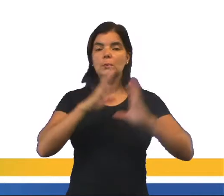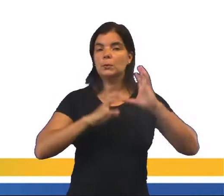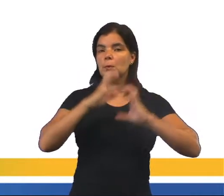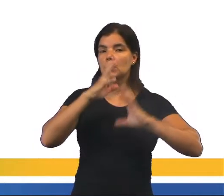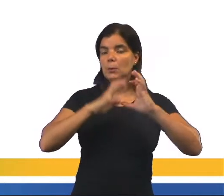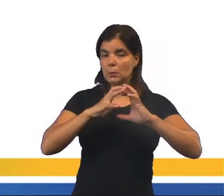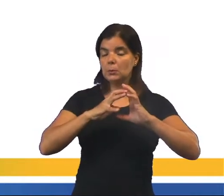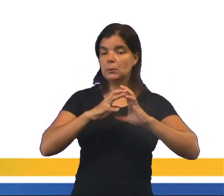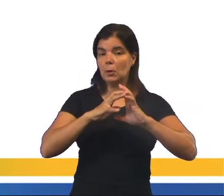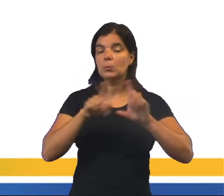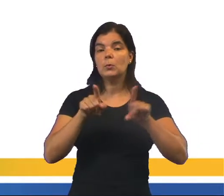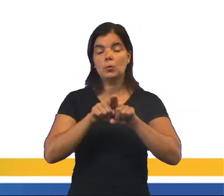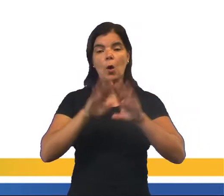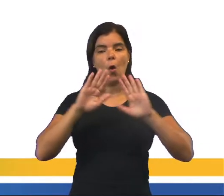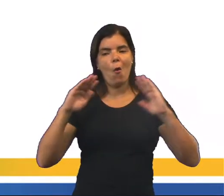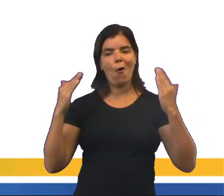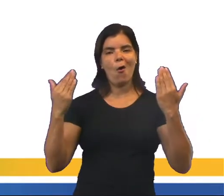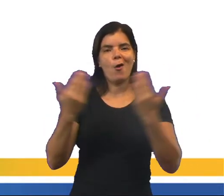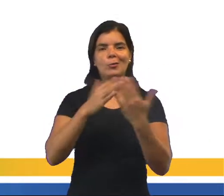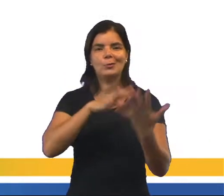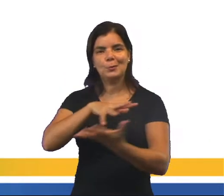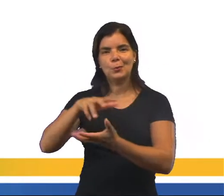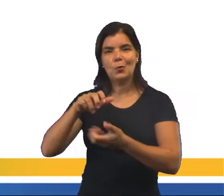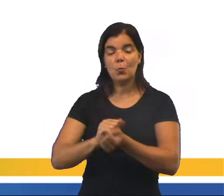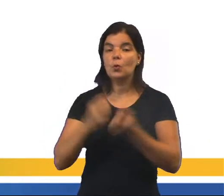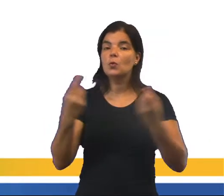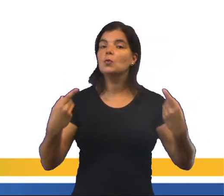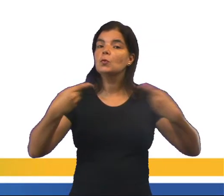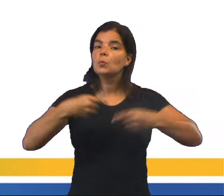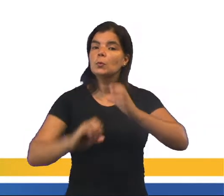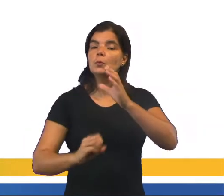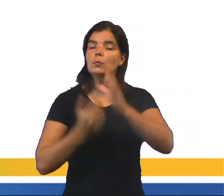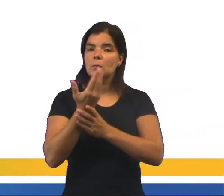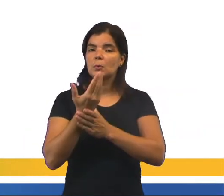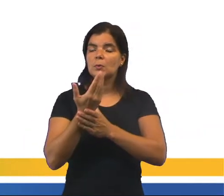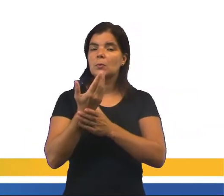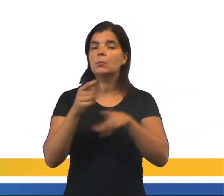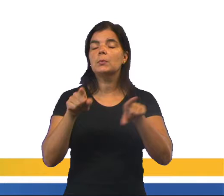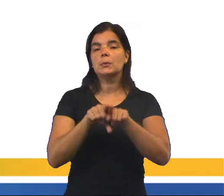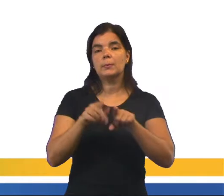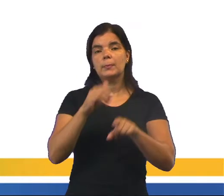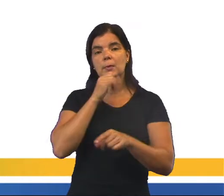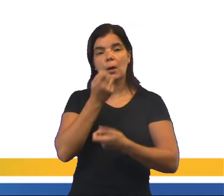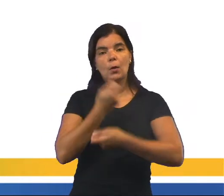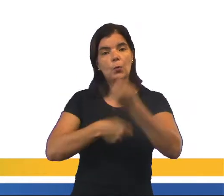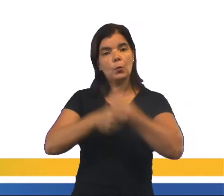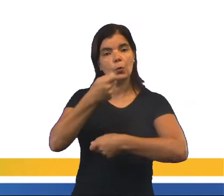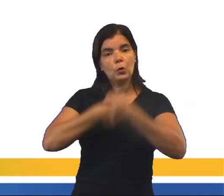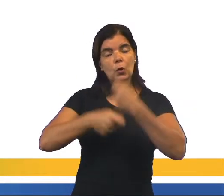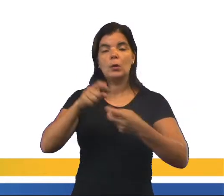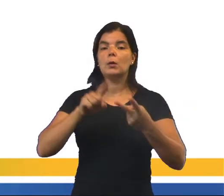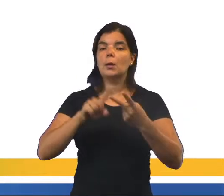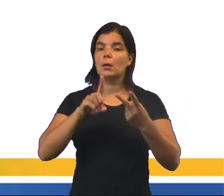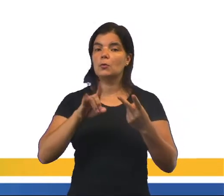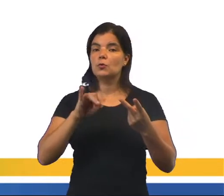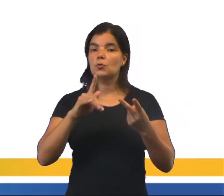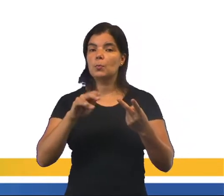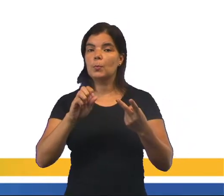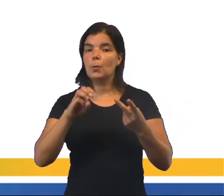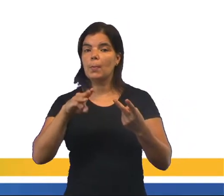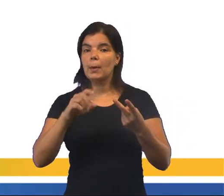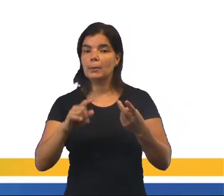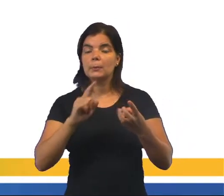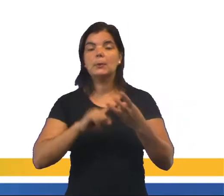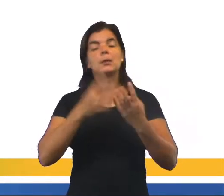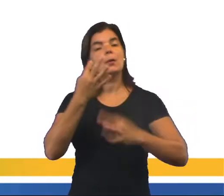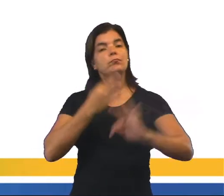conflitos armados ao redor do mundo. E uma disputa ocorreu em diversos níveis, como na economia, na diplomacia e